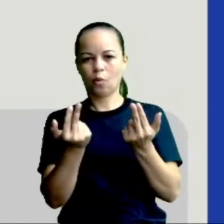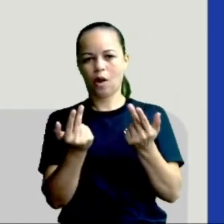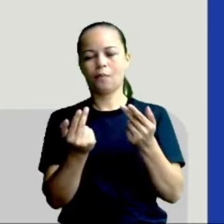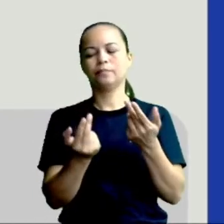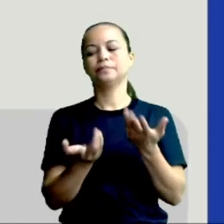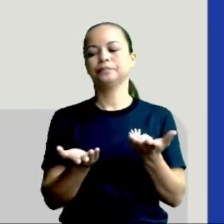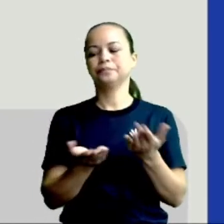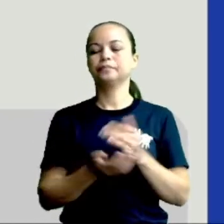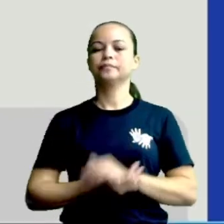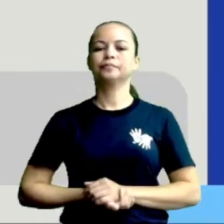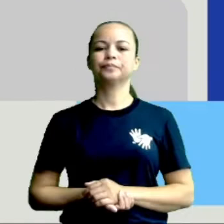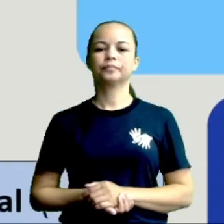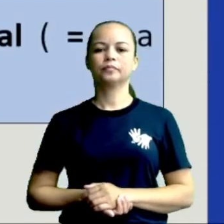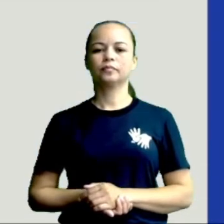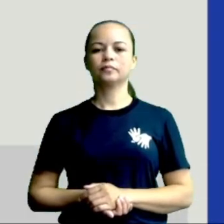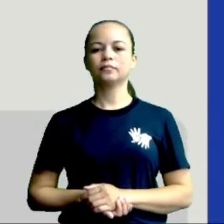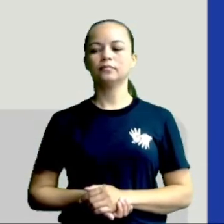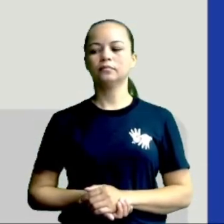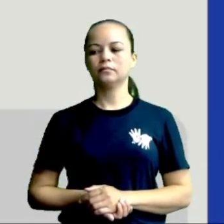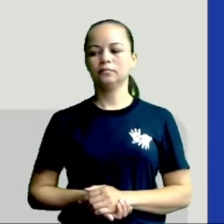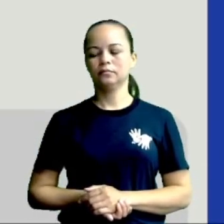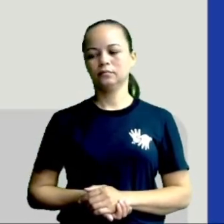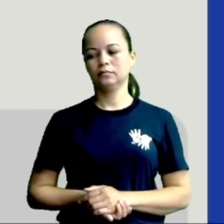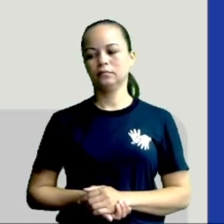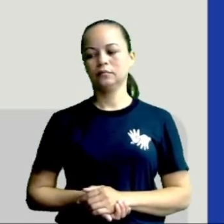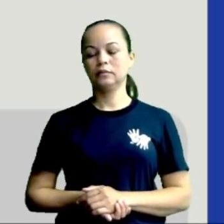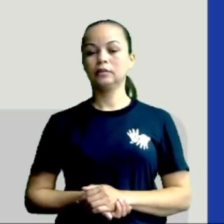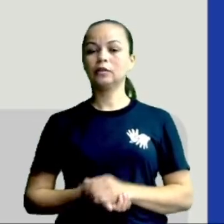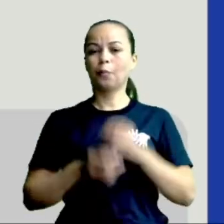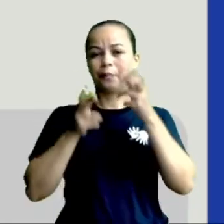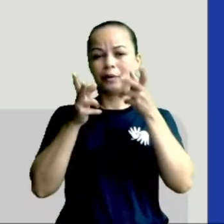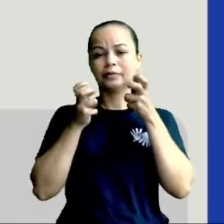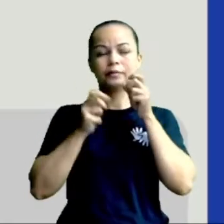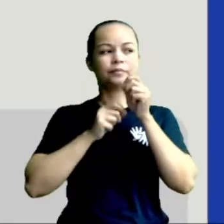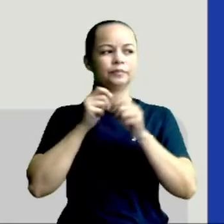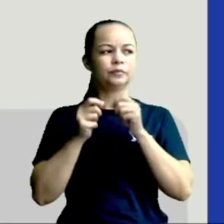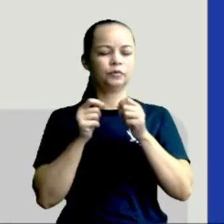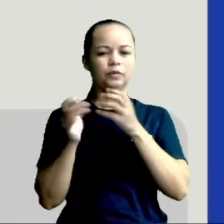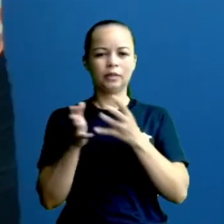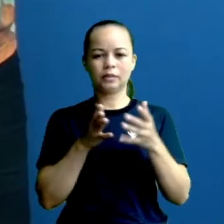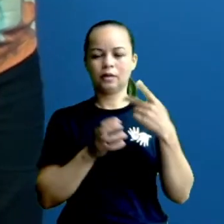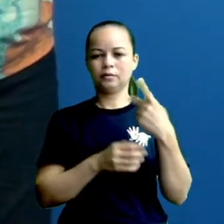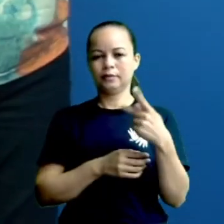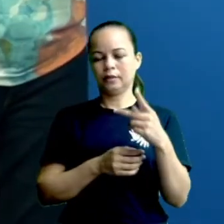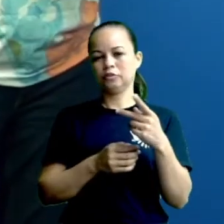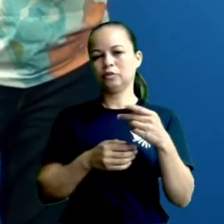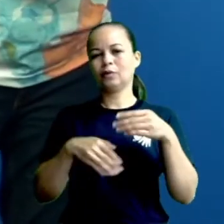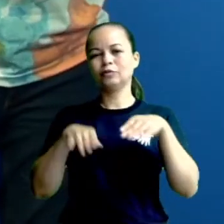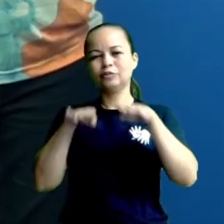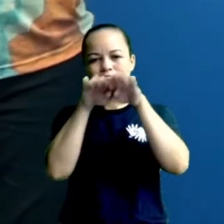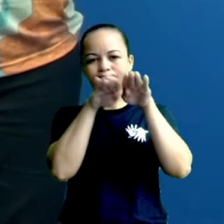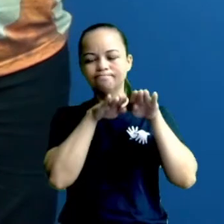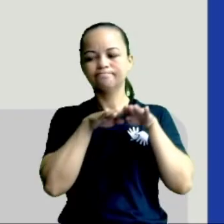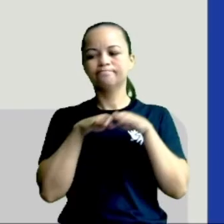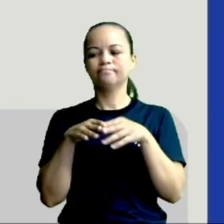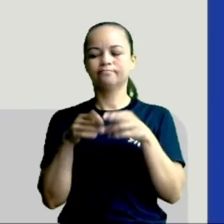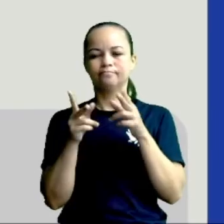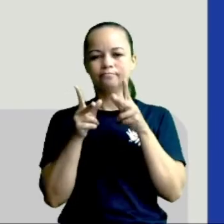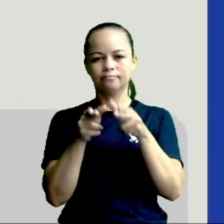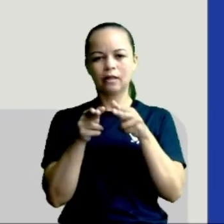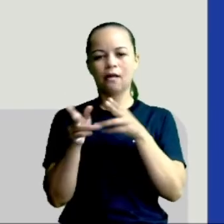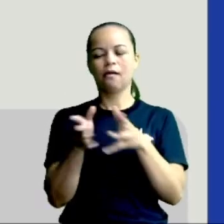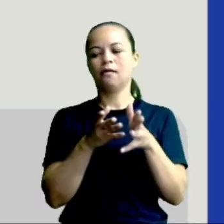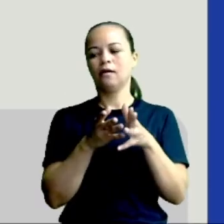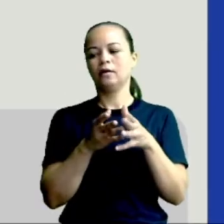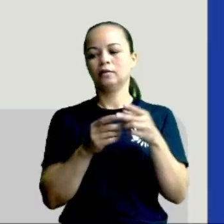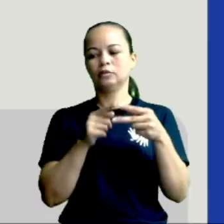presta bem atenção aí não que a gente pode perceber aí dessa questão de igualdade ser